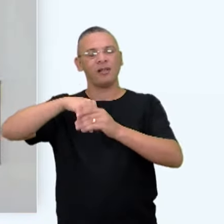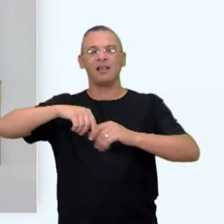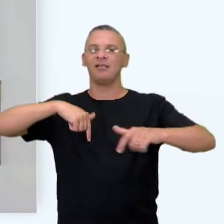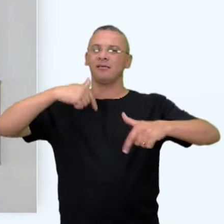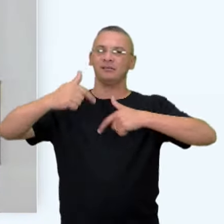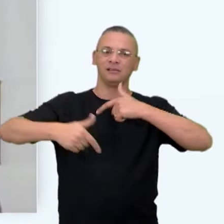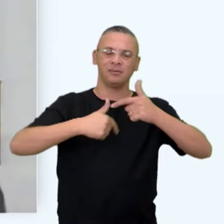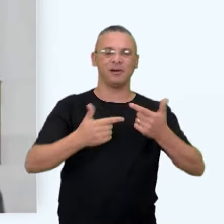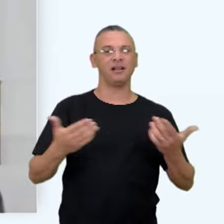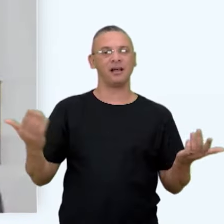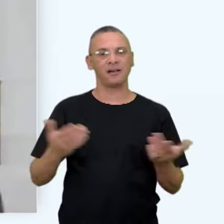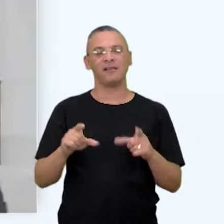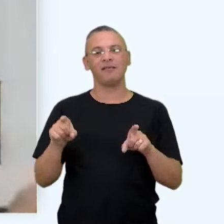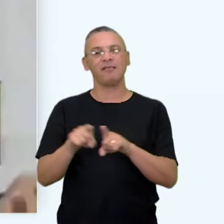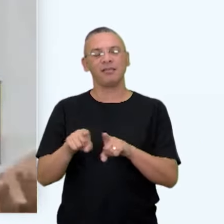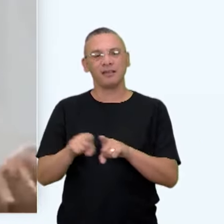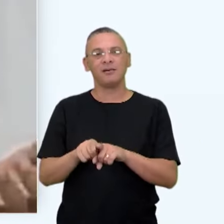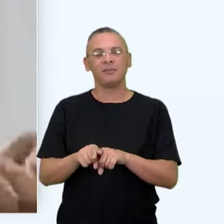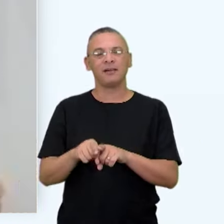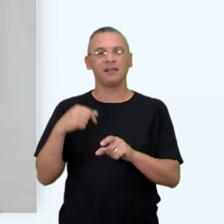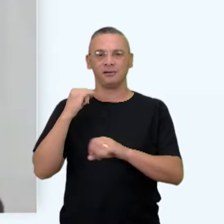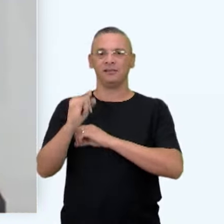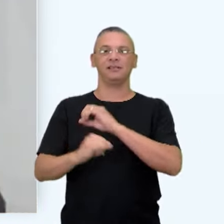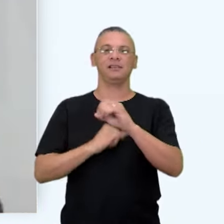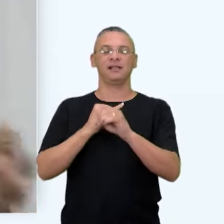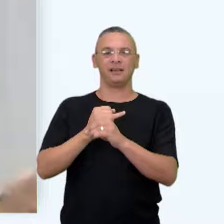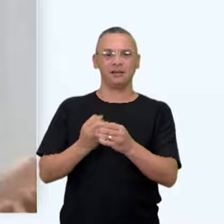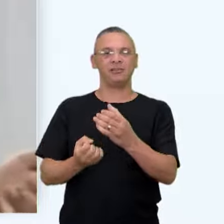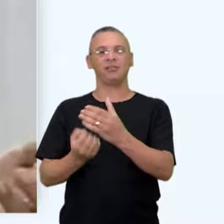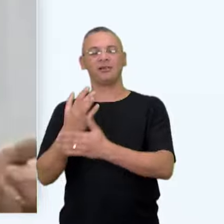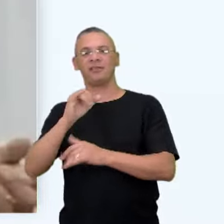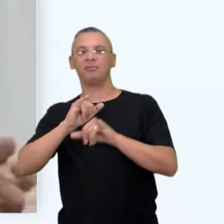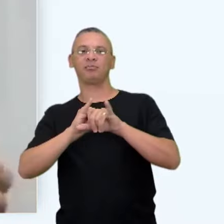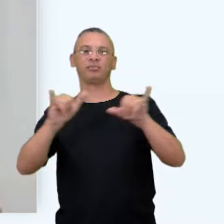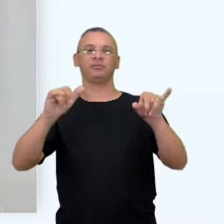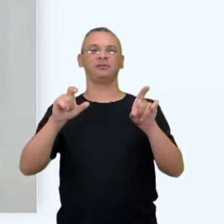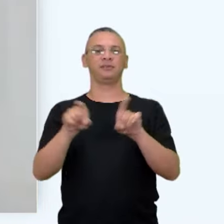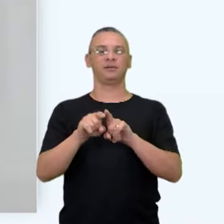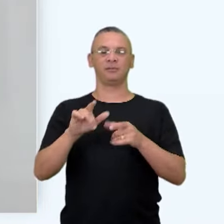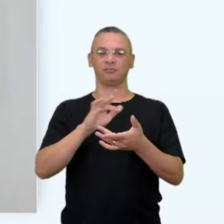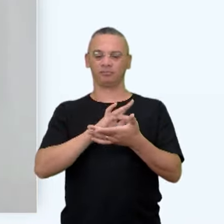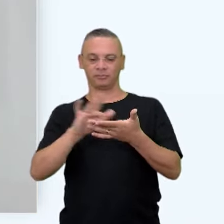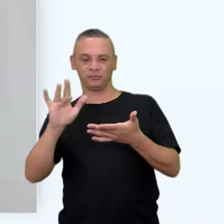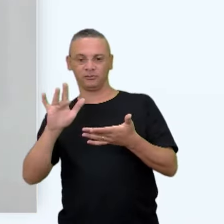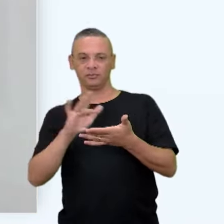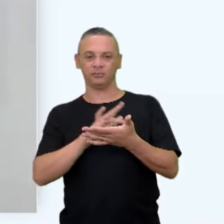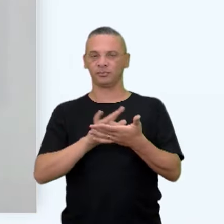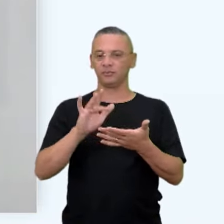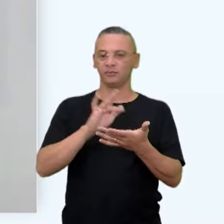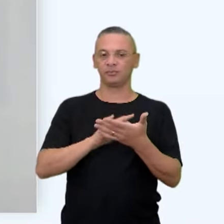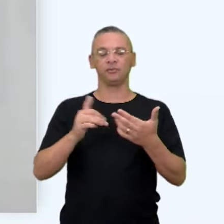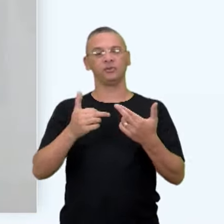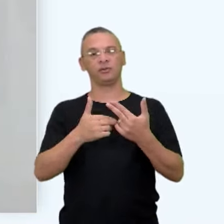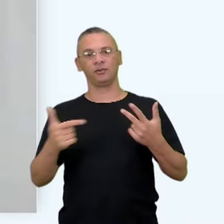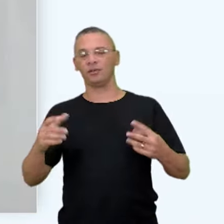jornal, agora eu também faço internet e trabalho com tablet.